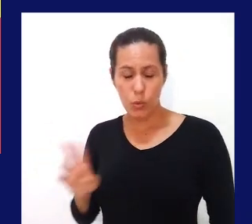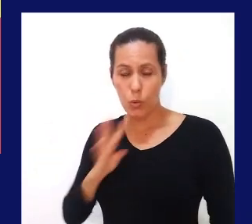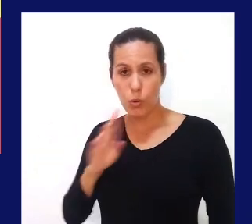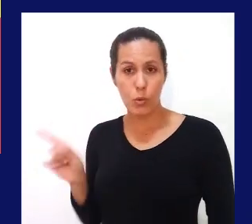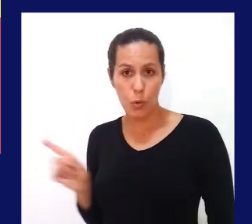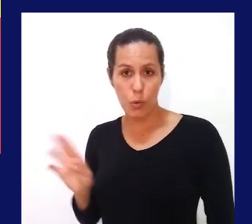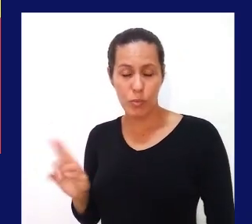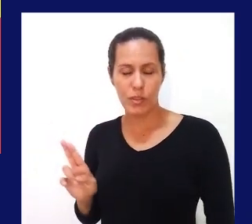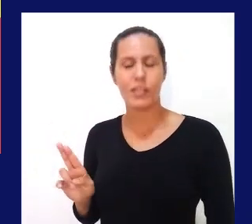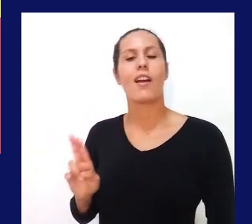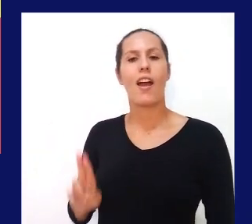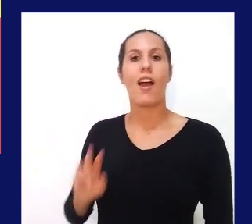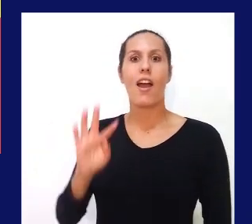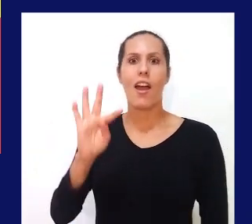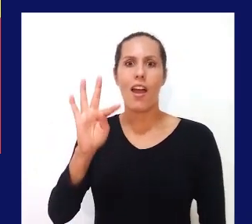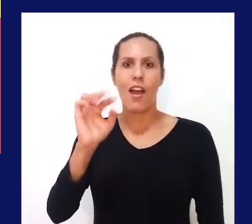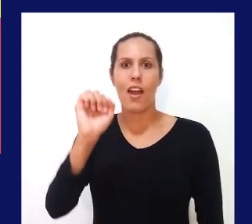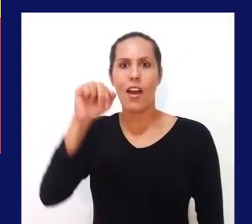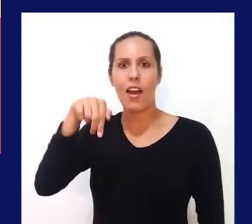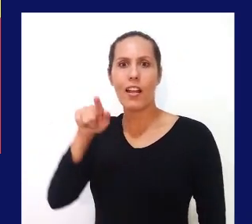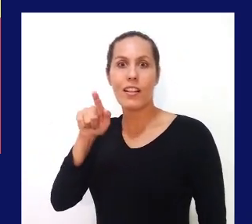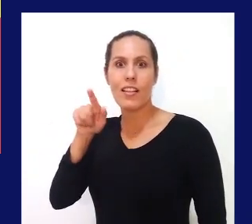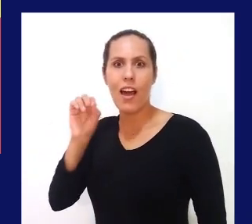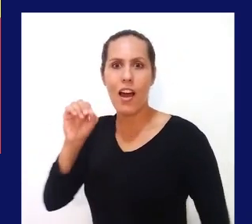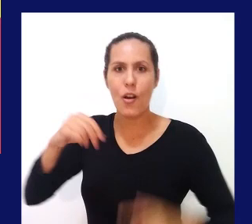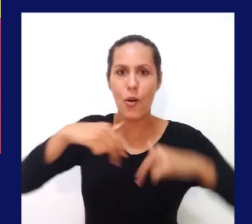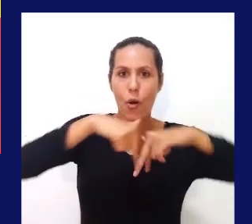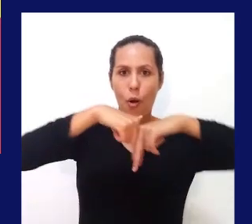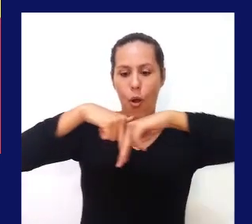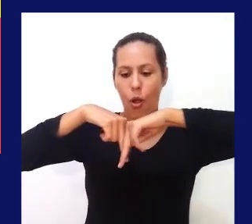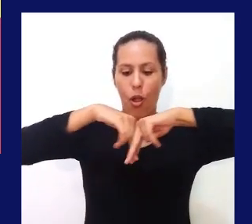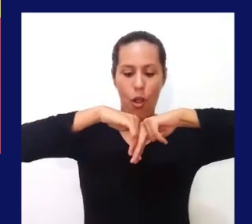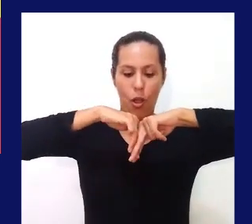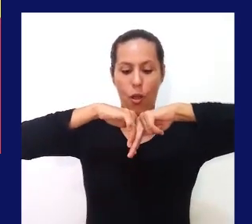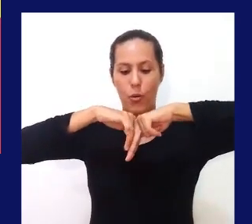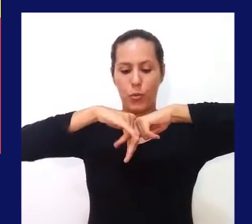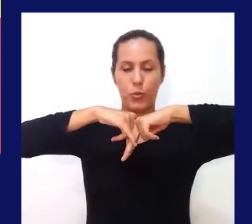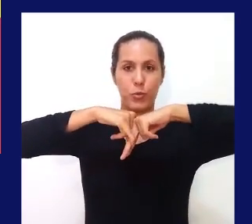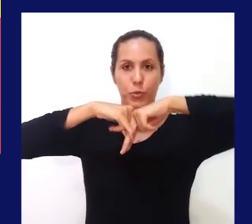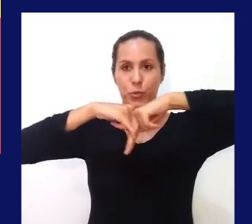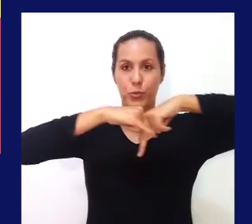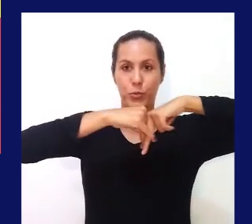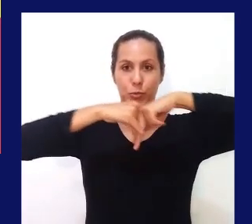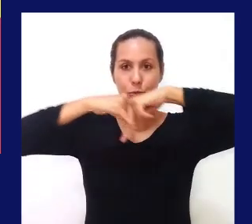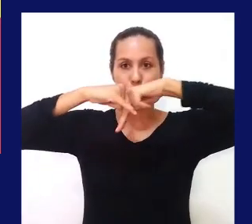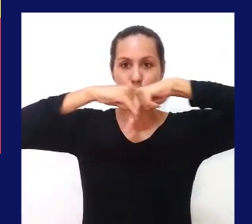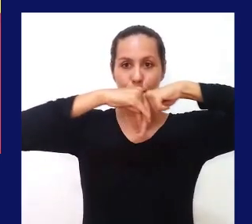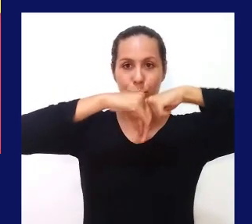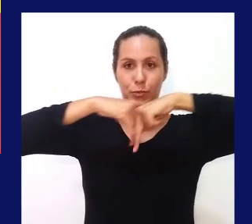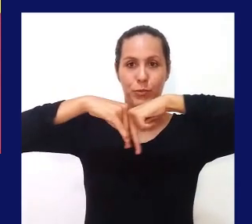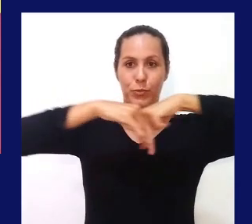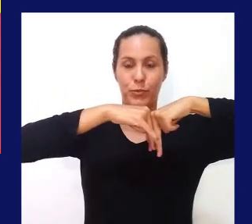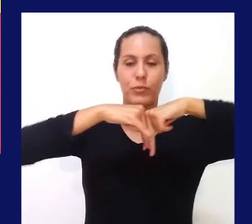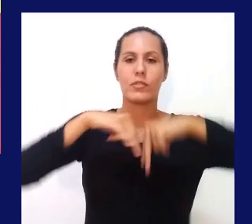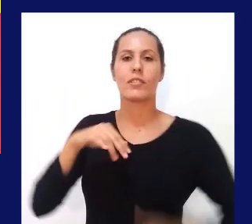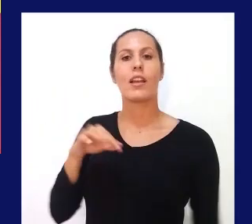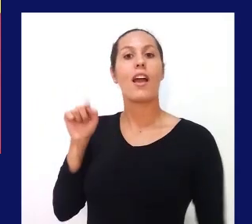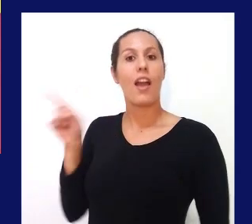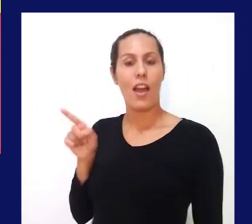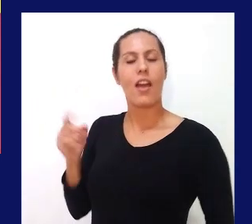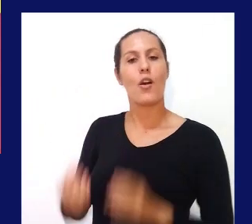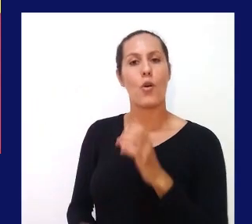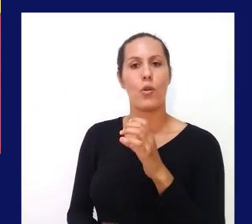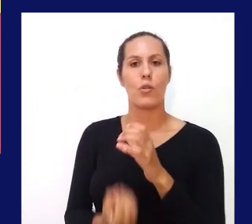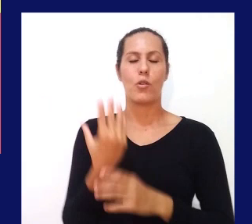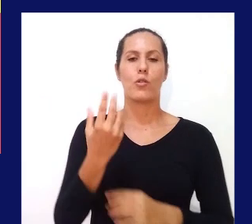qual é? Tango, isso mesmo, vamos abalar tango. O tango é uma dança